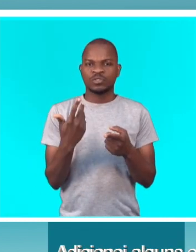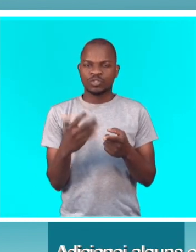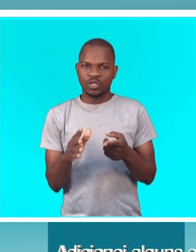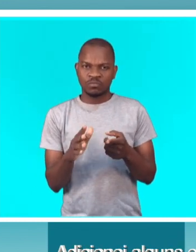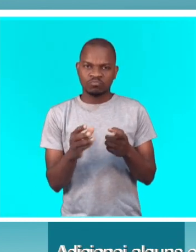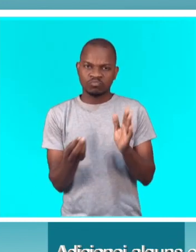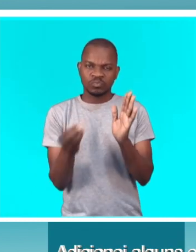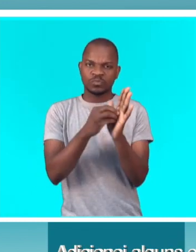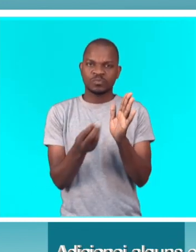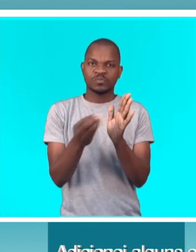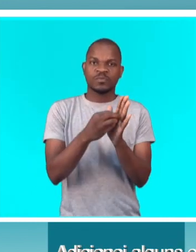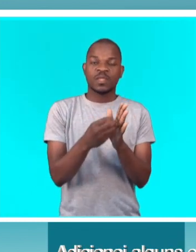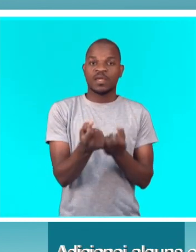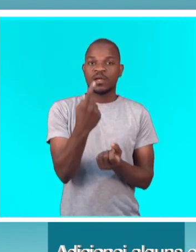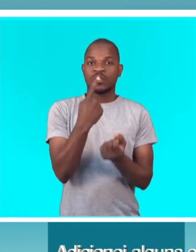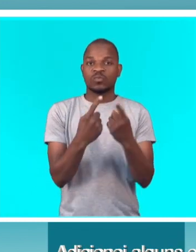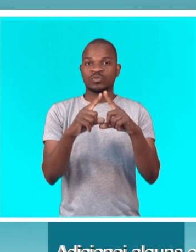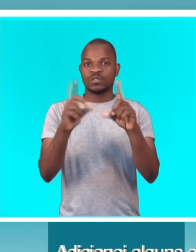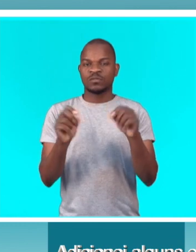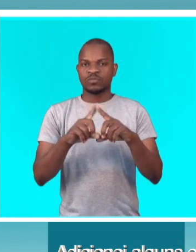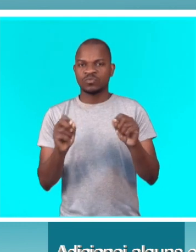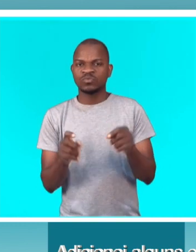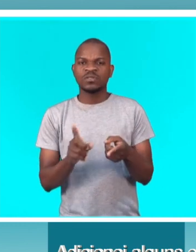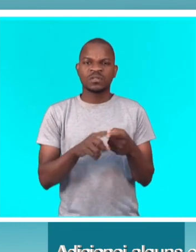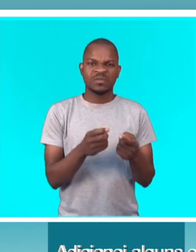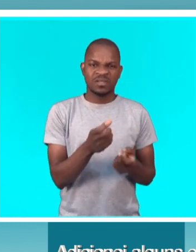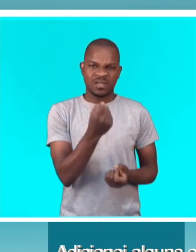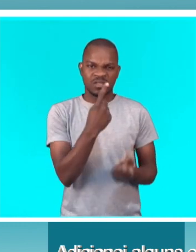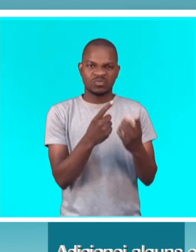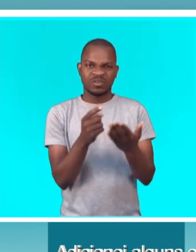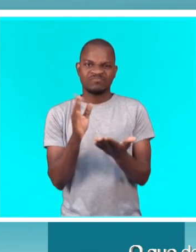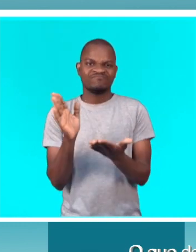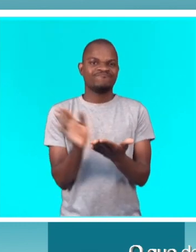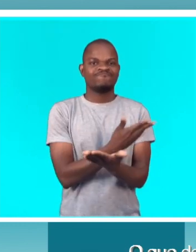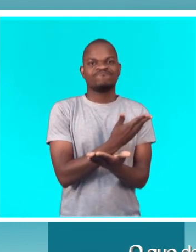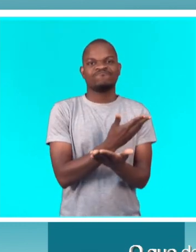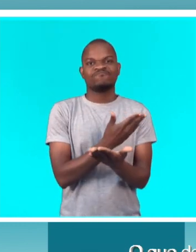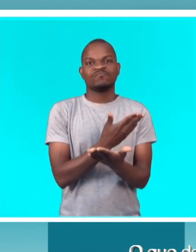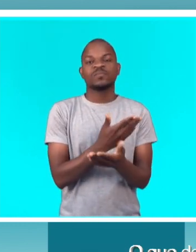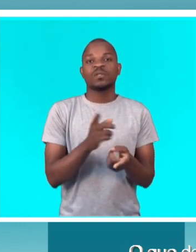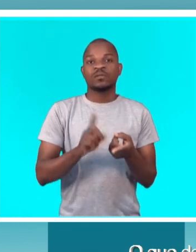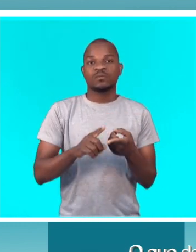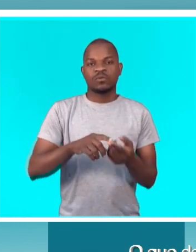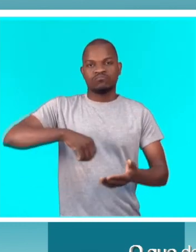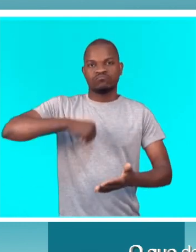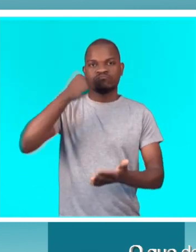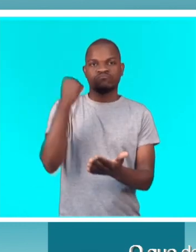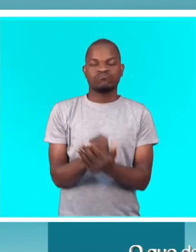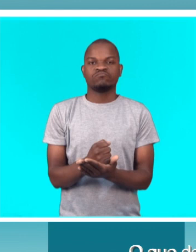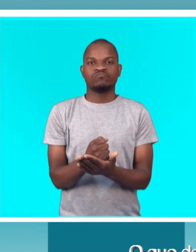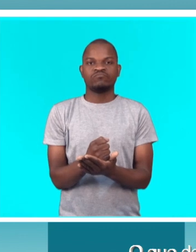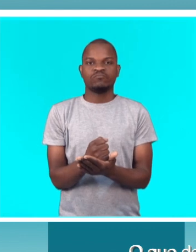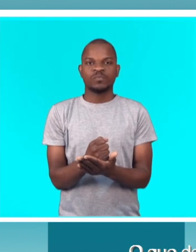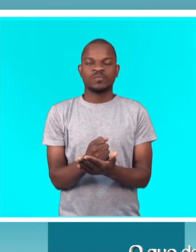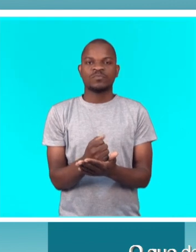acabei adicionando alguns elementos extras, tirei outros que eu não queria, que eu decidi que não